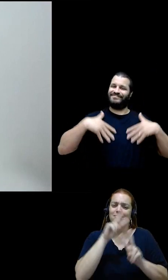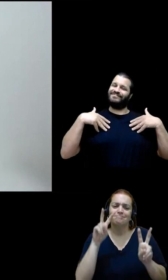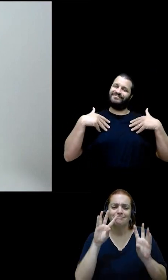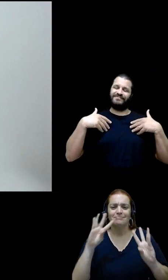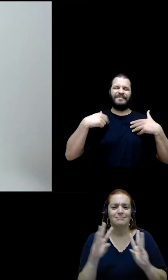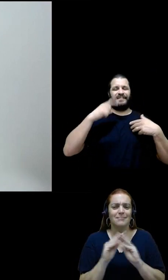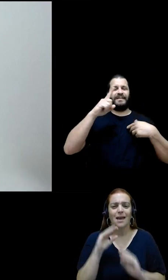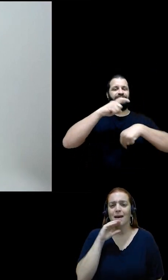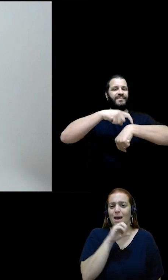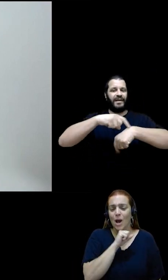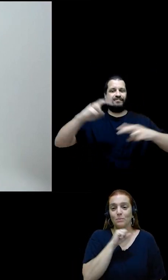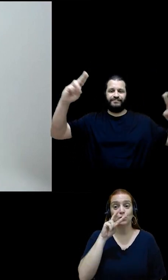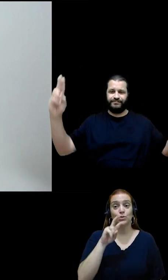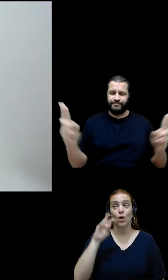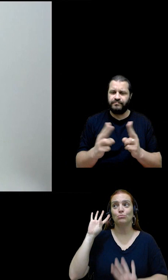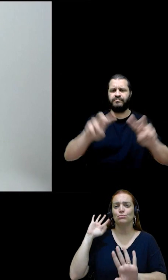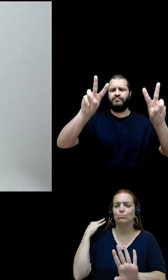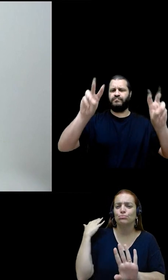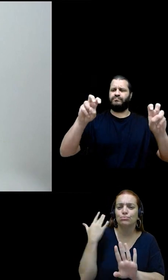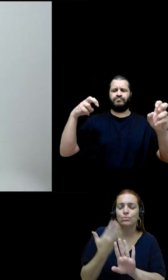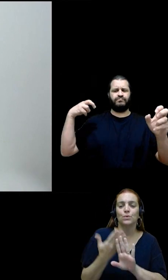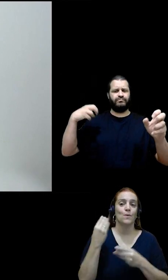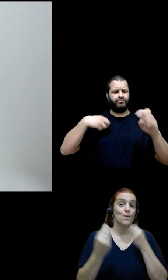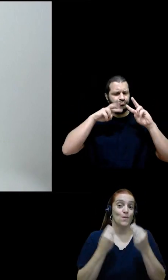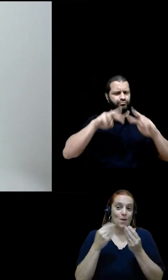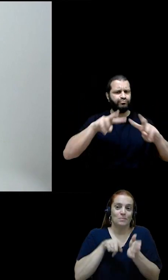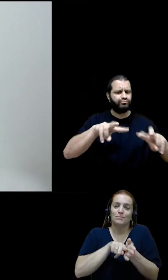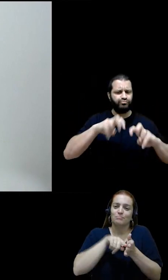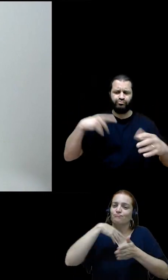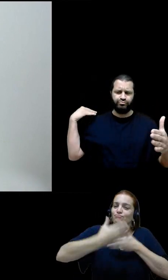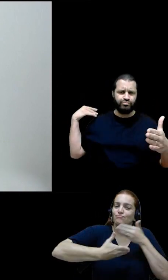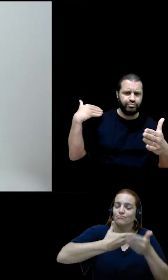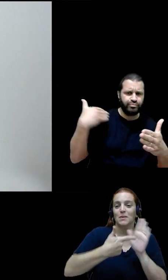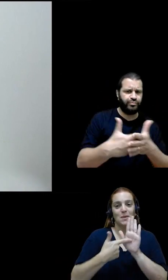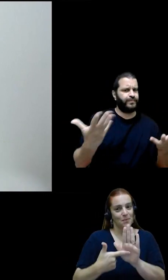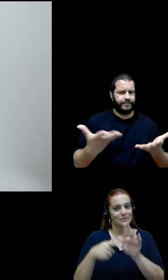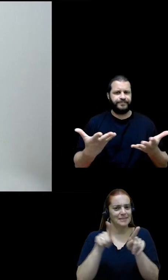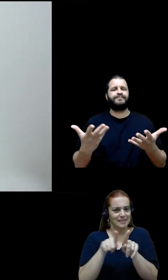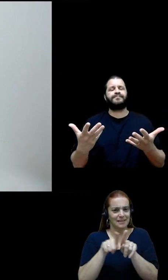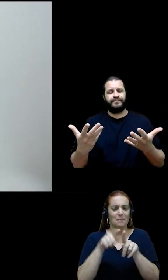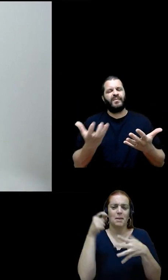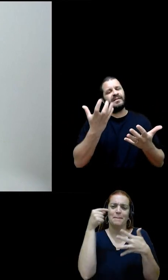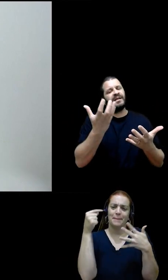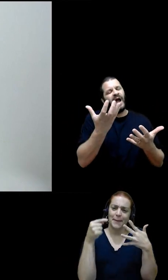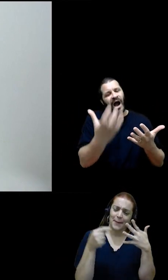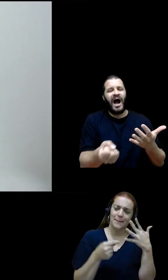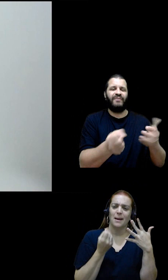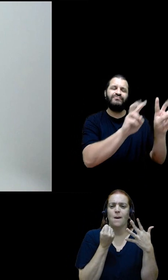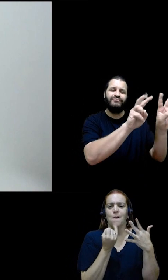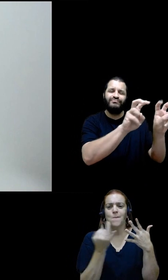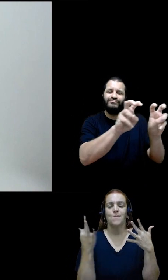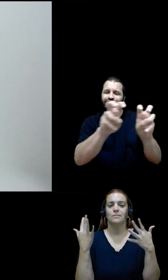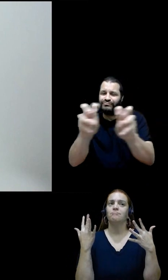falar brevemente aqui um pouco desse histórico, né, da construção desse trabalho, e vou poder compartilhar também alguns tópicos